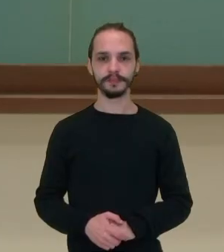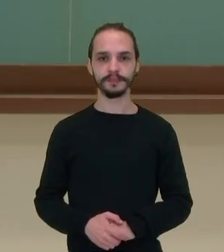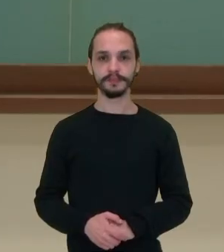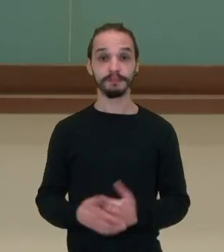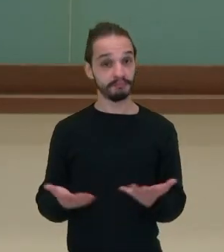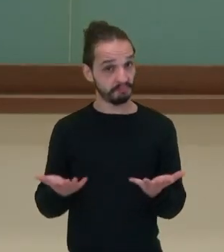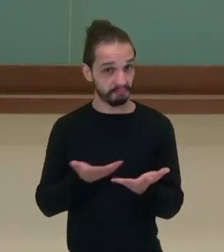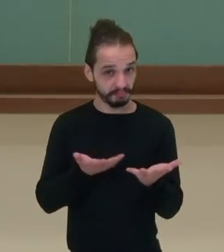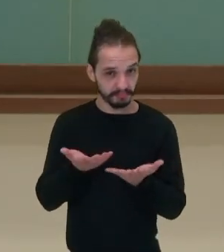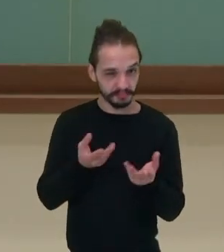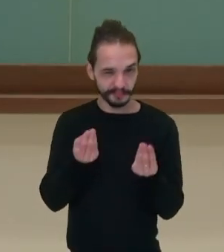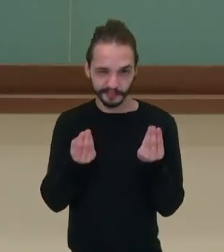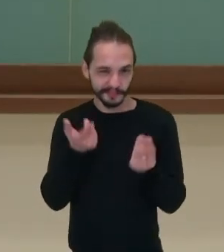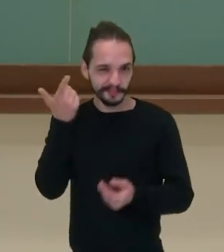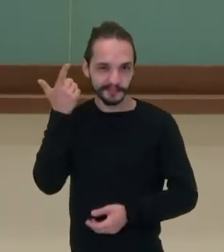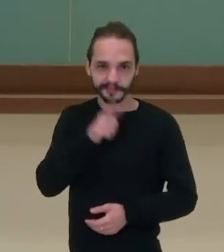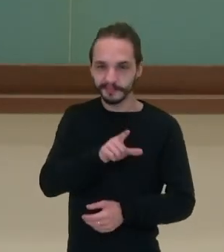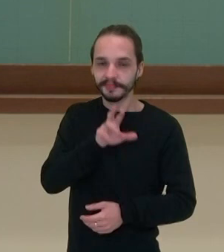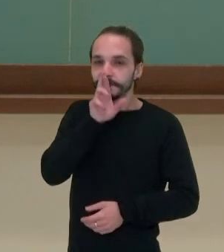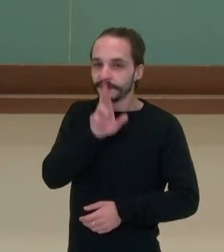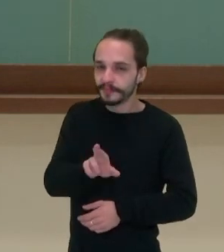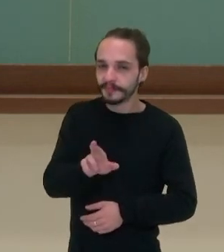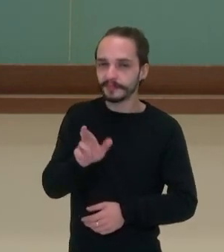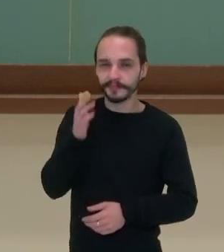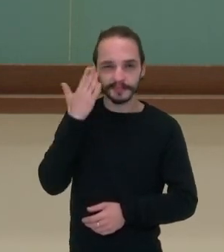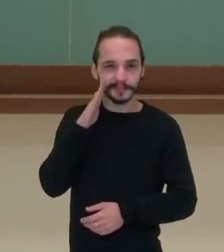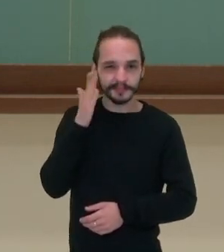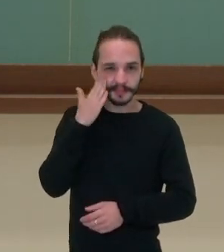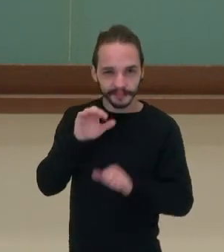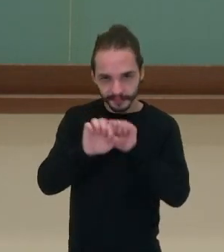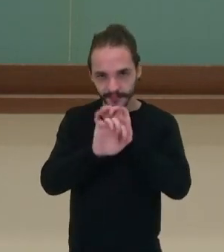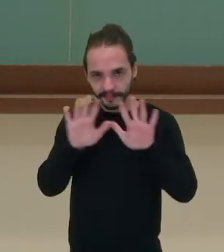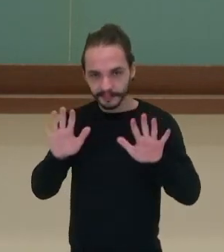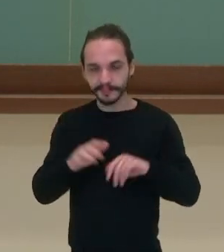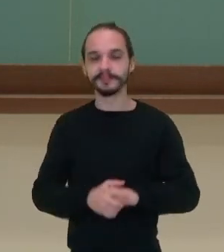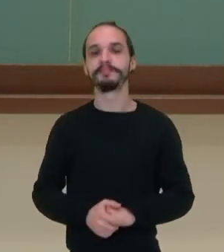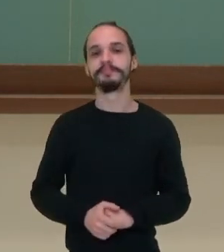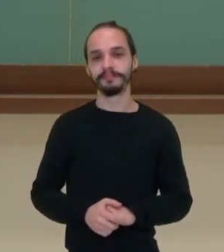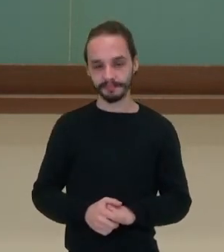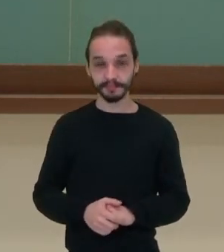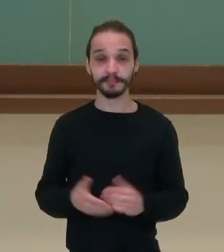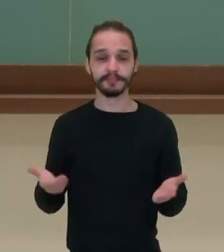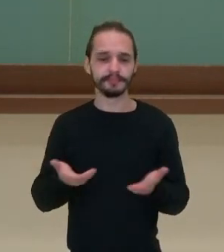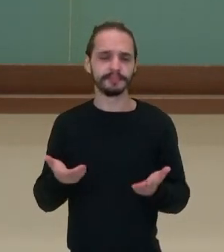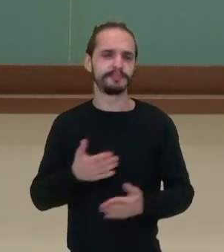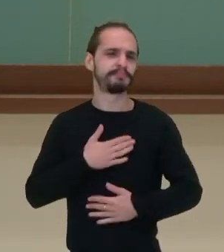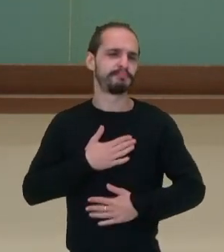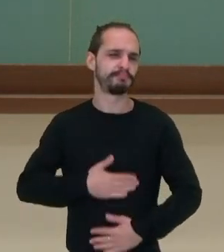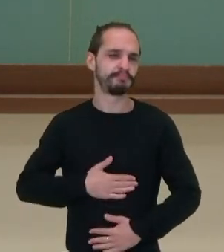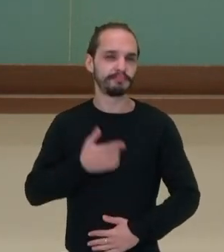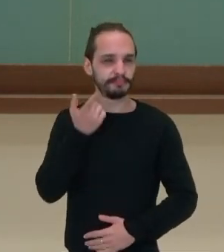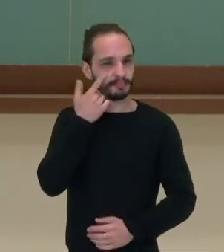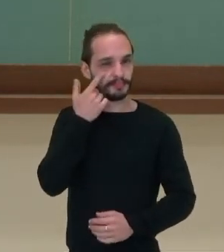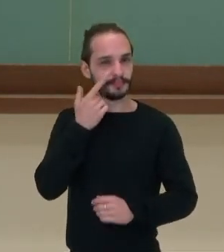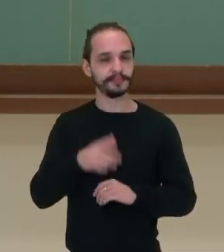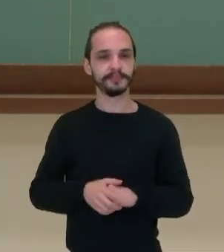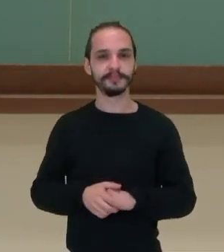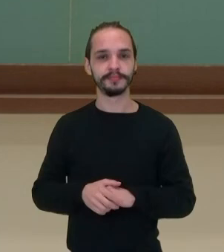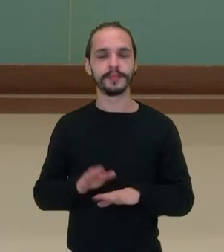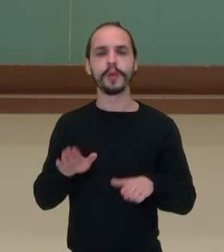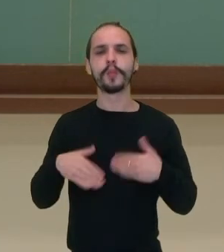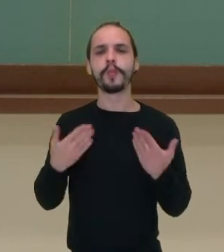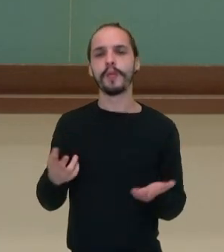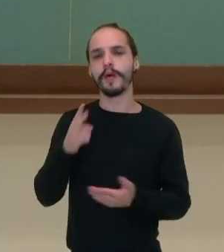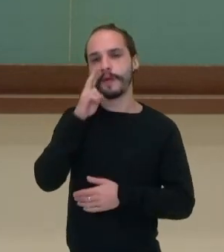E aí, meus queridos, conseguiram fazer essa parte, conseguiram entender? Agora, né, é de boa. Então vejam, né? Qual é a